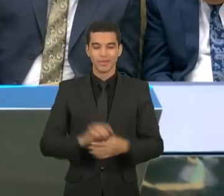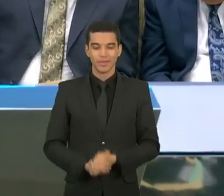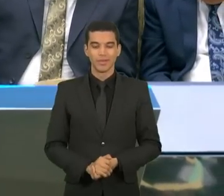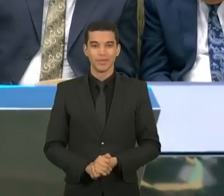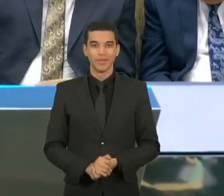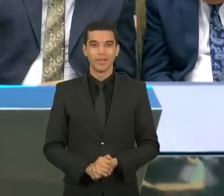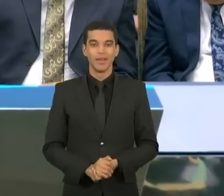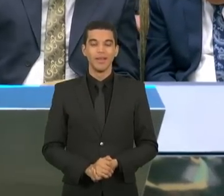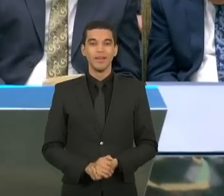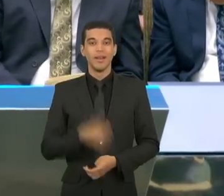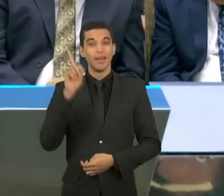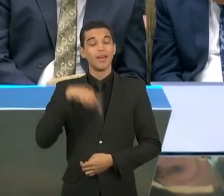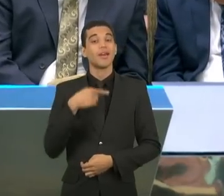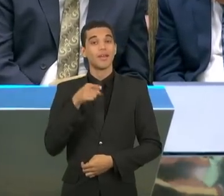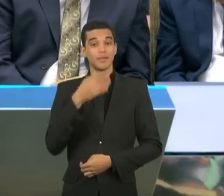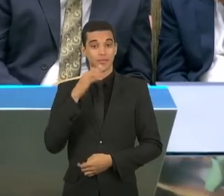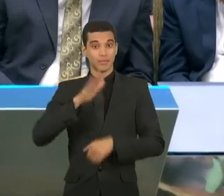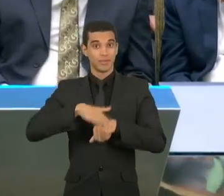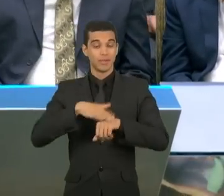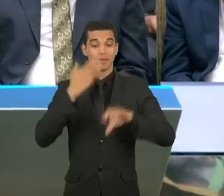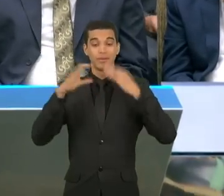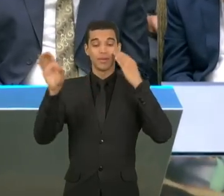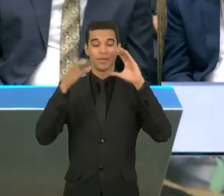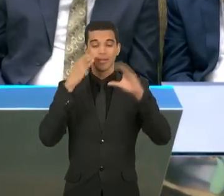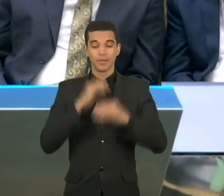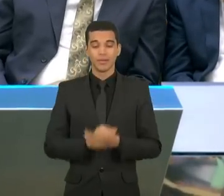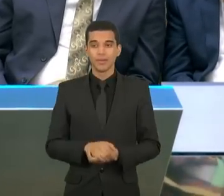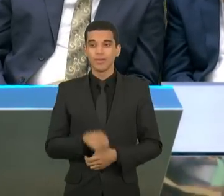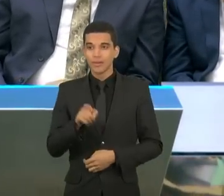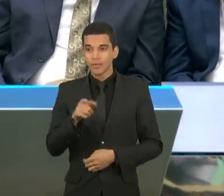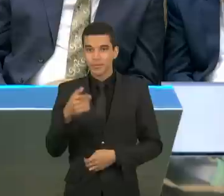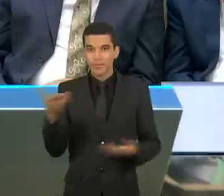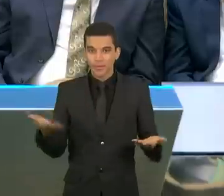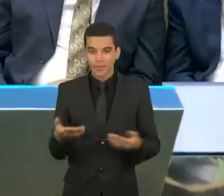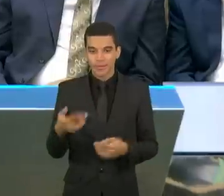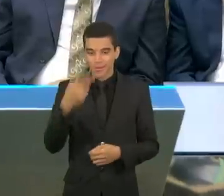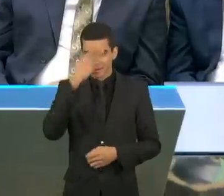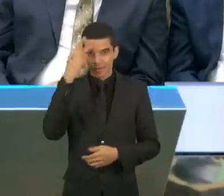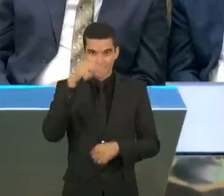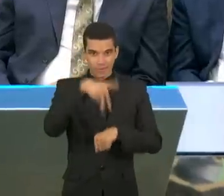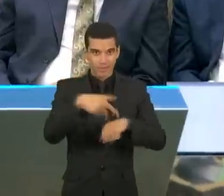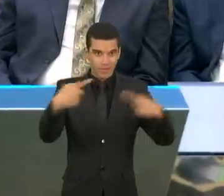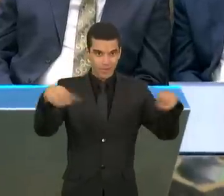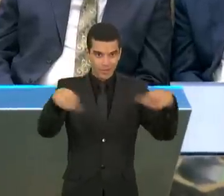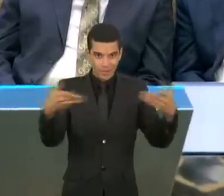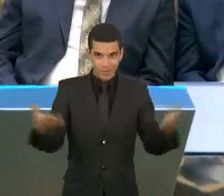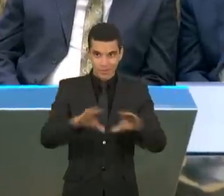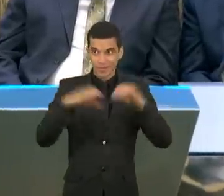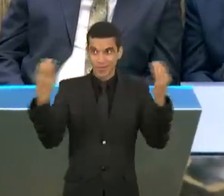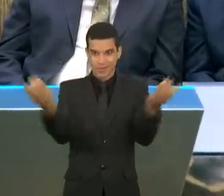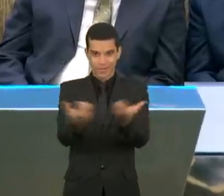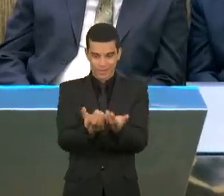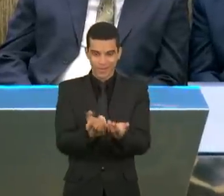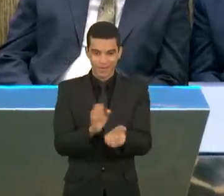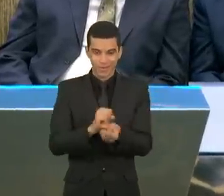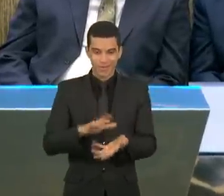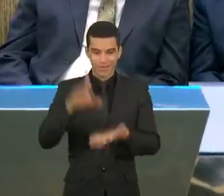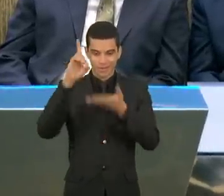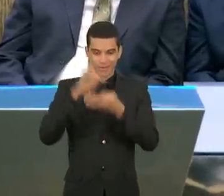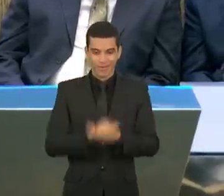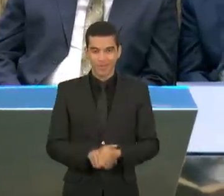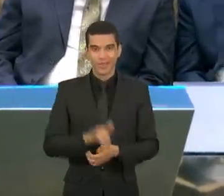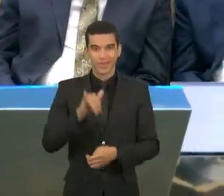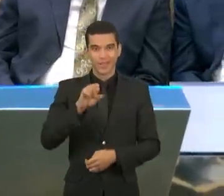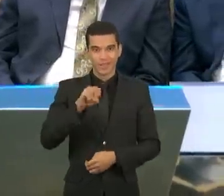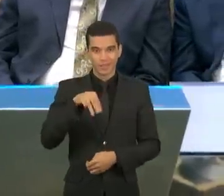Esses homens aí. É? E o outro, como é o nome do outro maestro? Ismael, glória a Deus. Esse Ismael é da bênção,